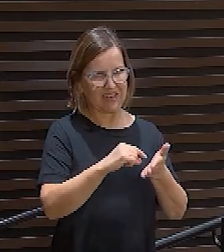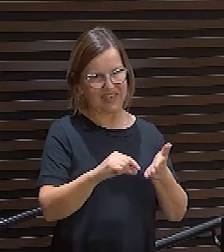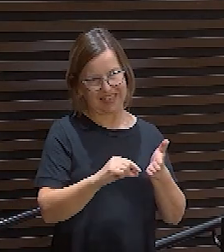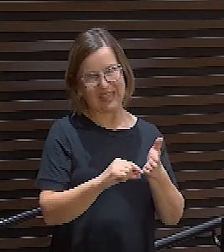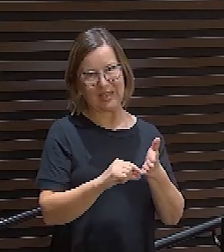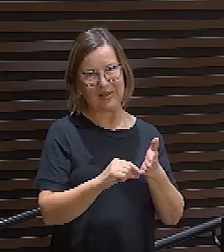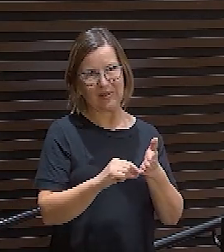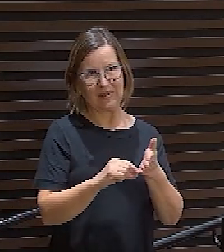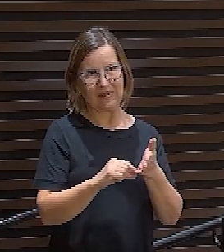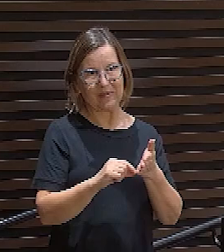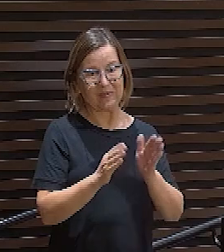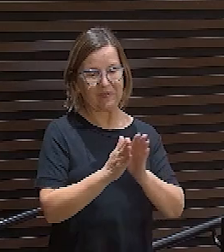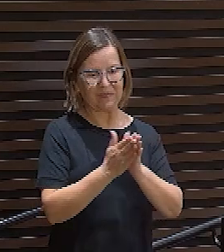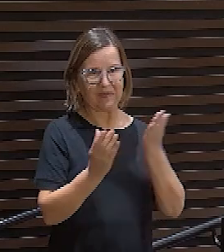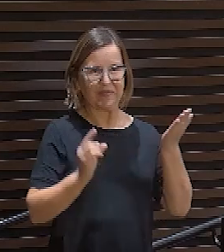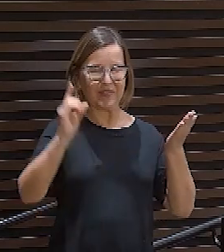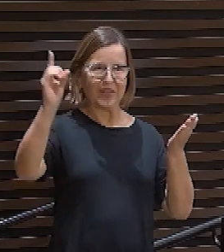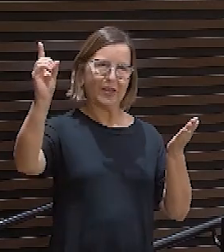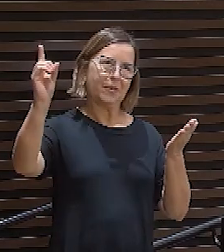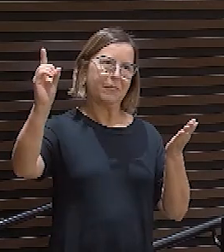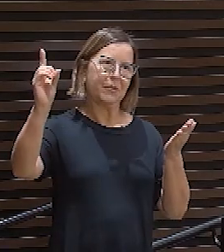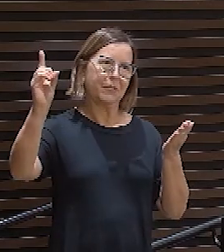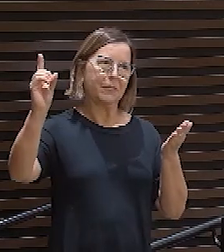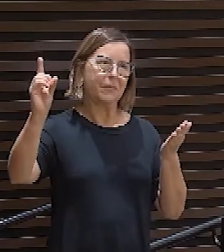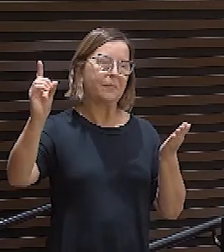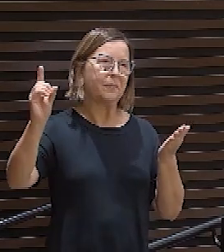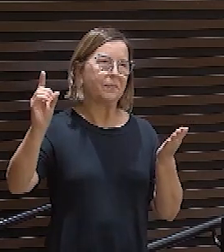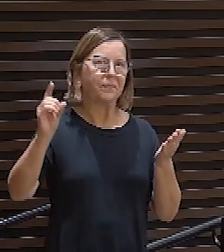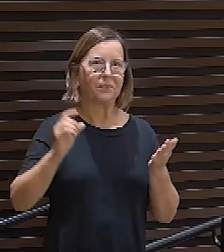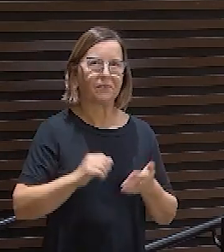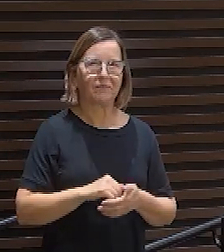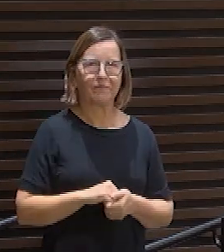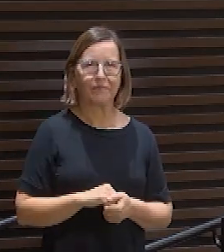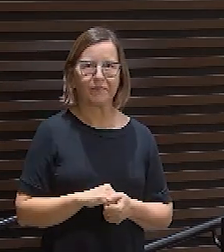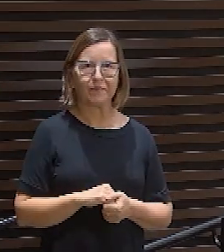aí na Bíblia de vocês, ele está no meio de um parágrafo.